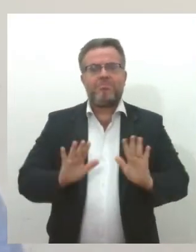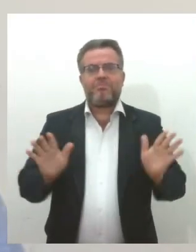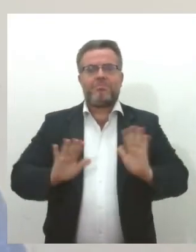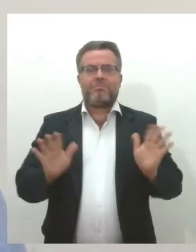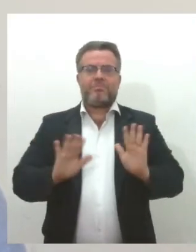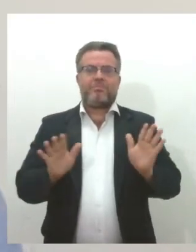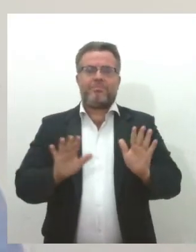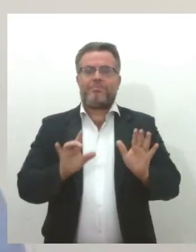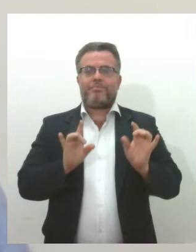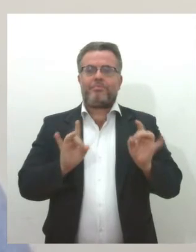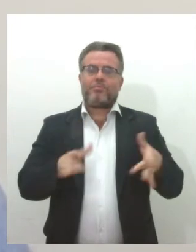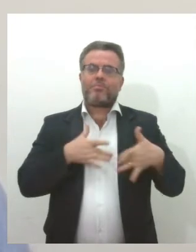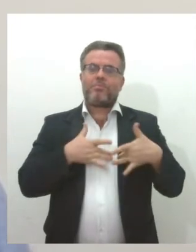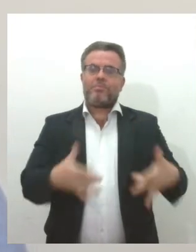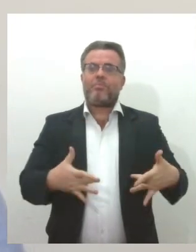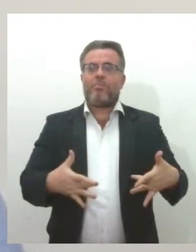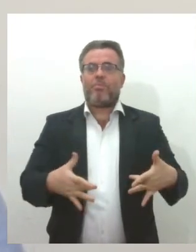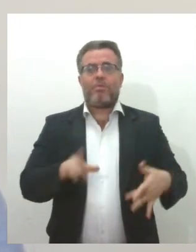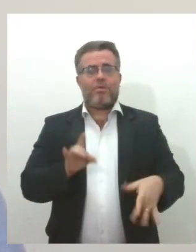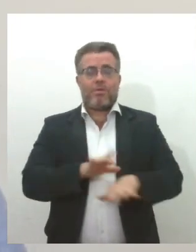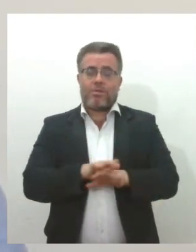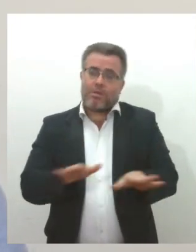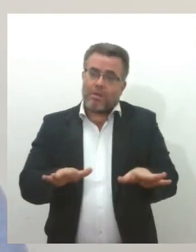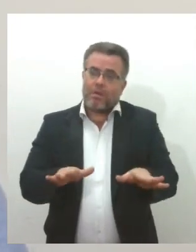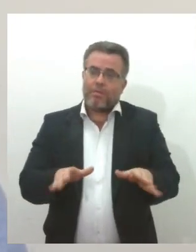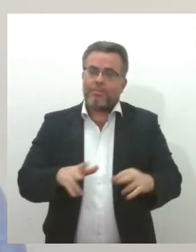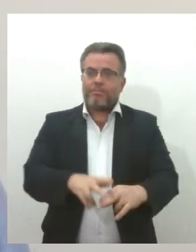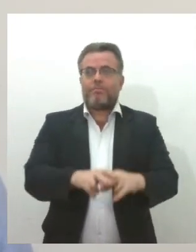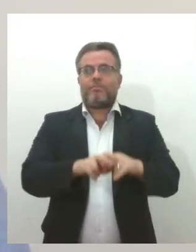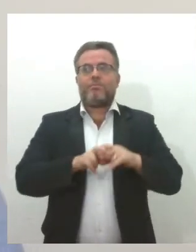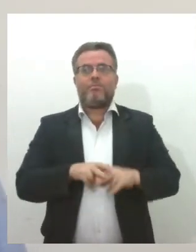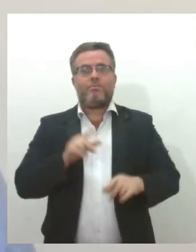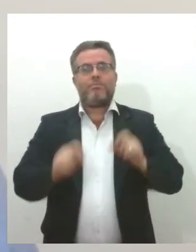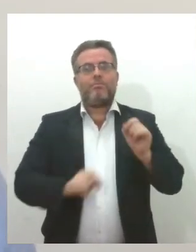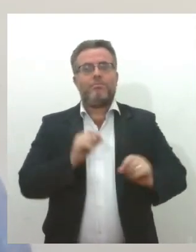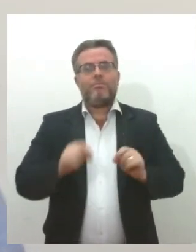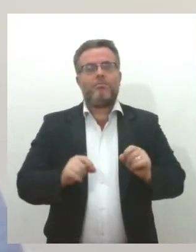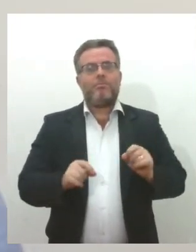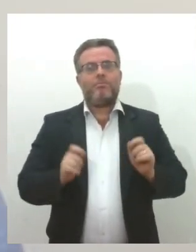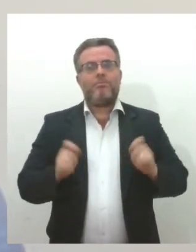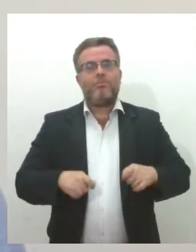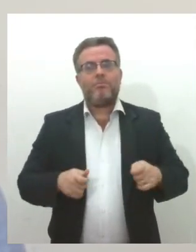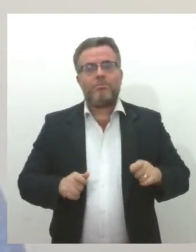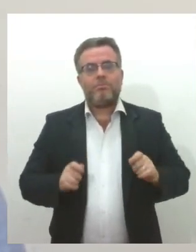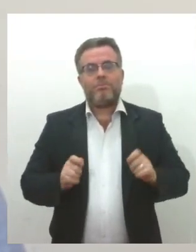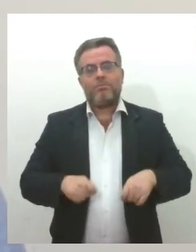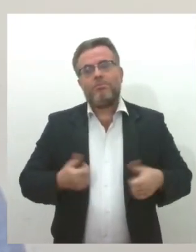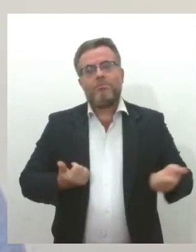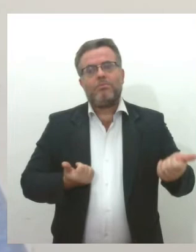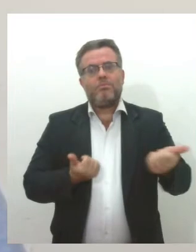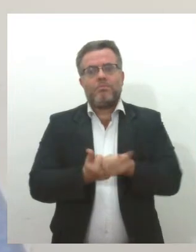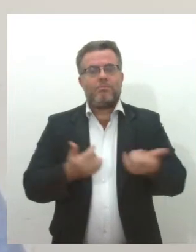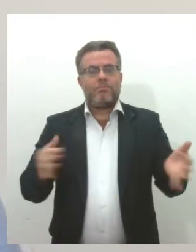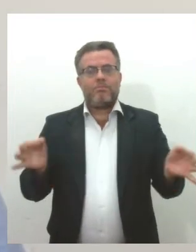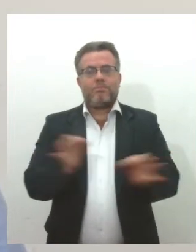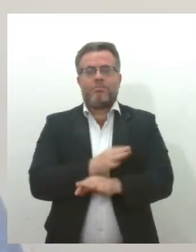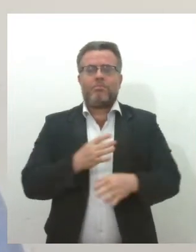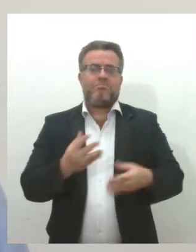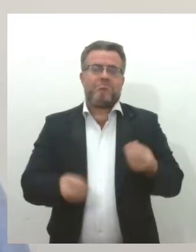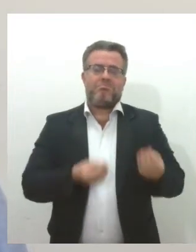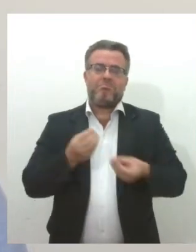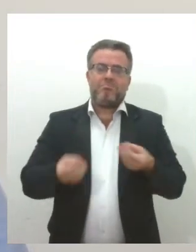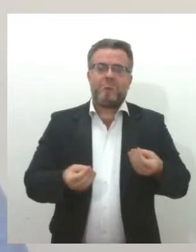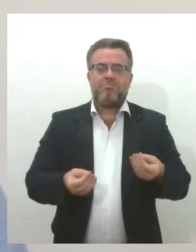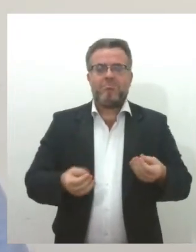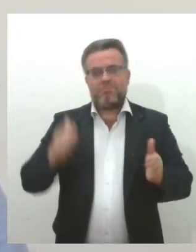fazer essa gentileza e seguir a lei então abrasel apoia e e oriente-a que